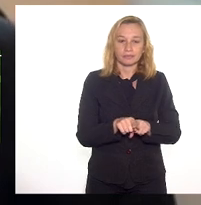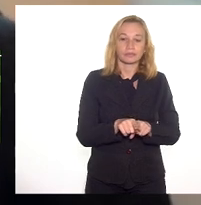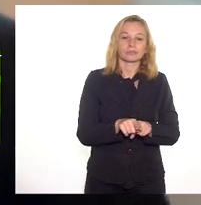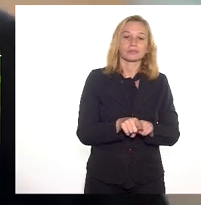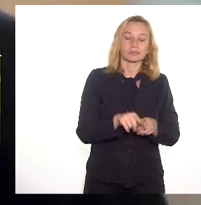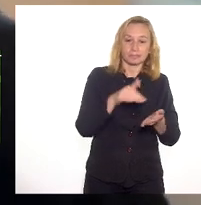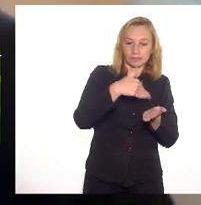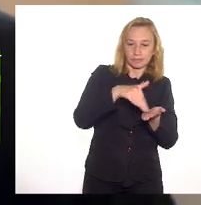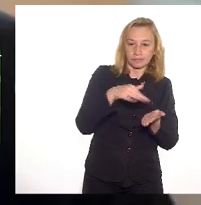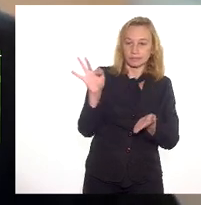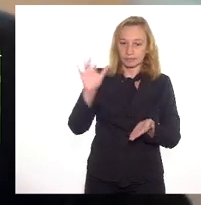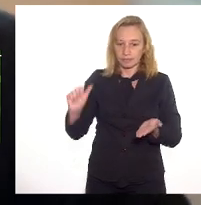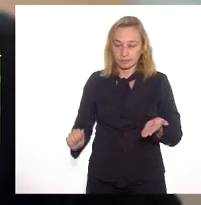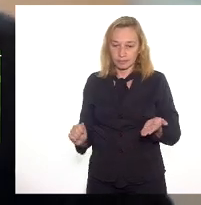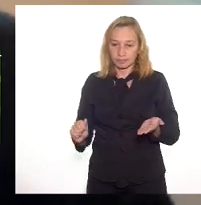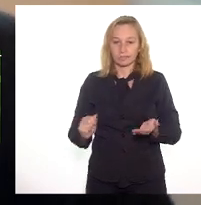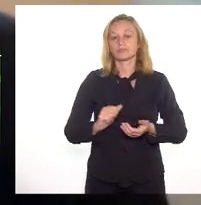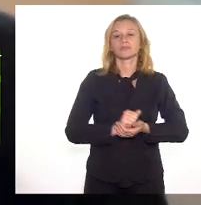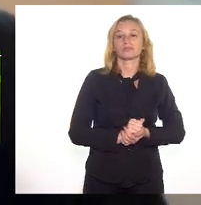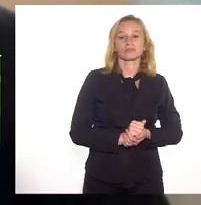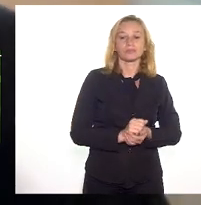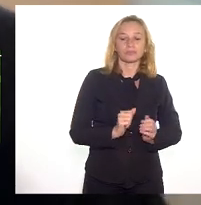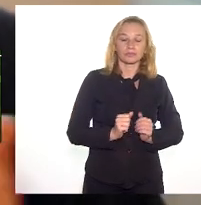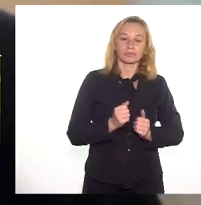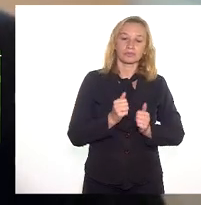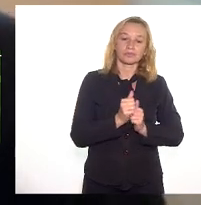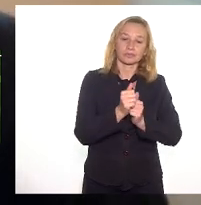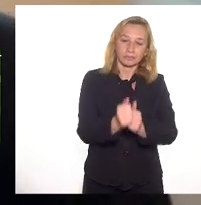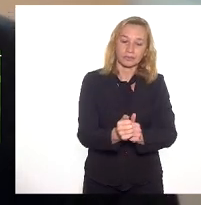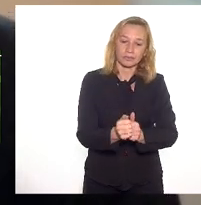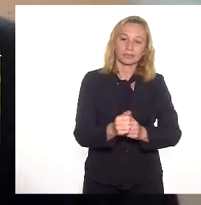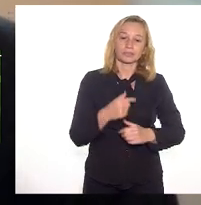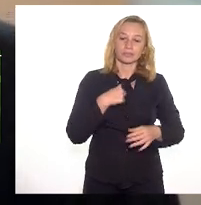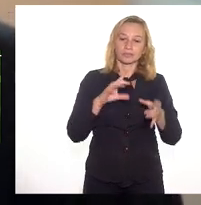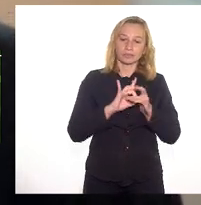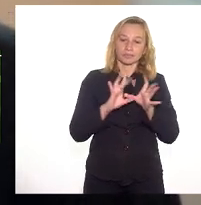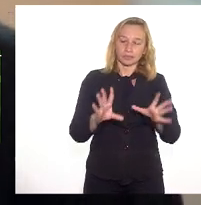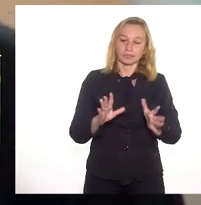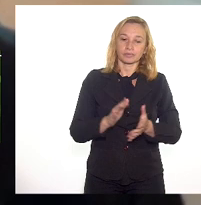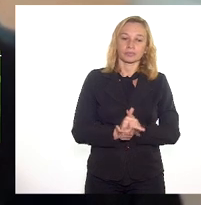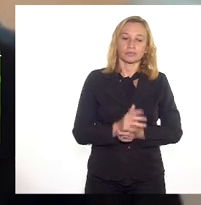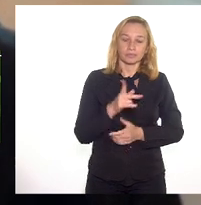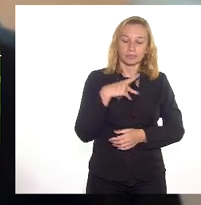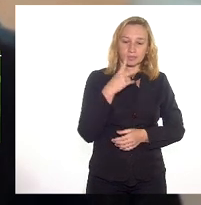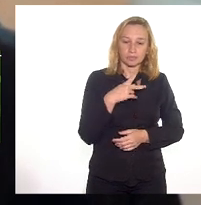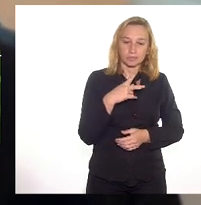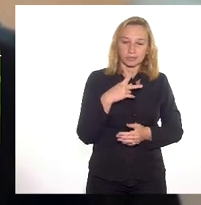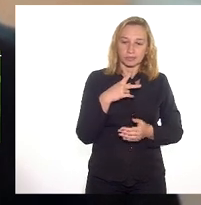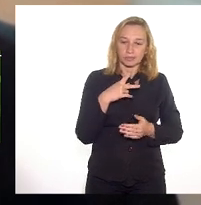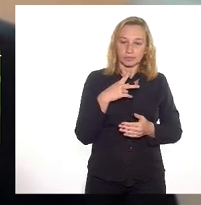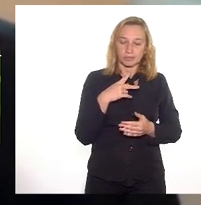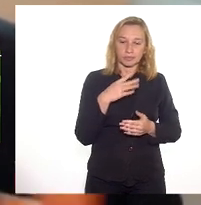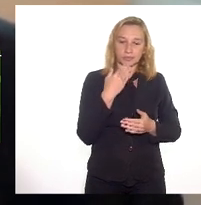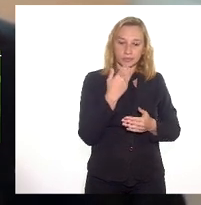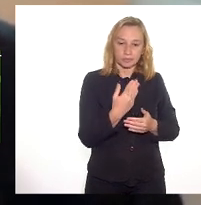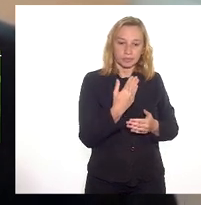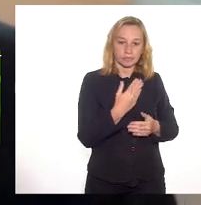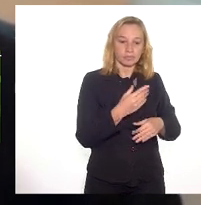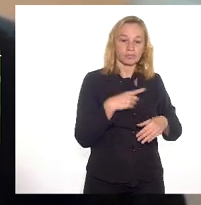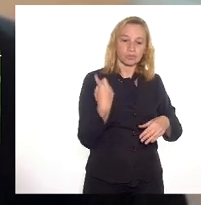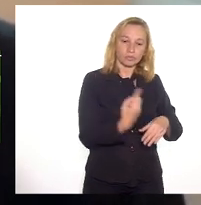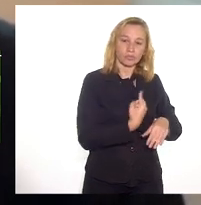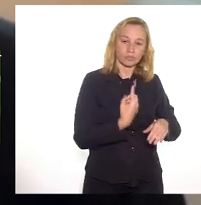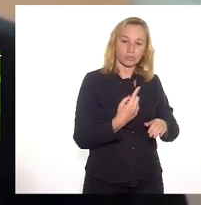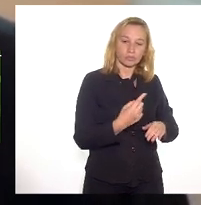Agência Nacional do Petróleo, que nos acompanham nessa sessão aqui. E eu tomaria a liberdade, então, de passar a palavra ao nosso gerente